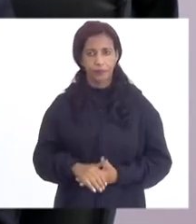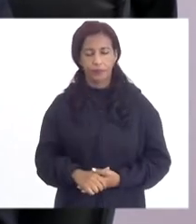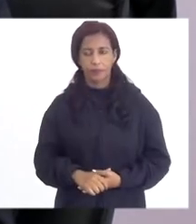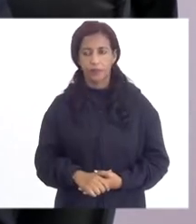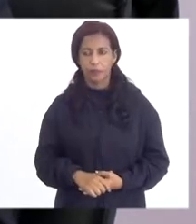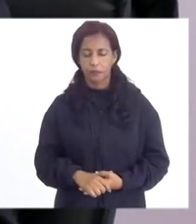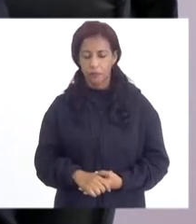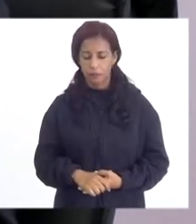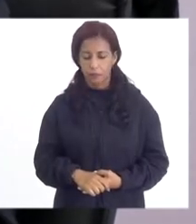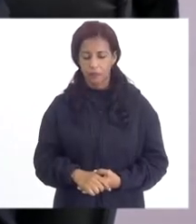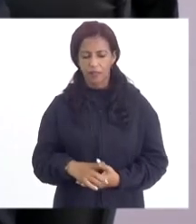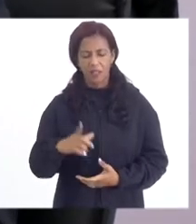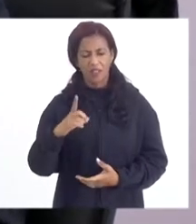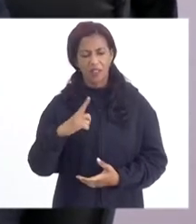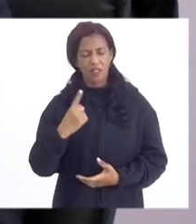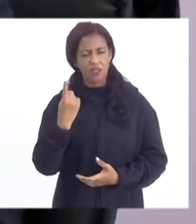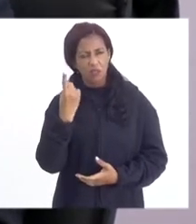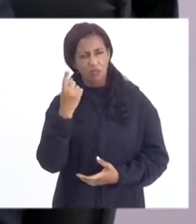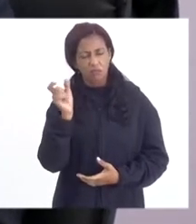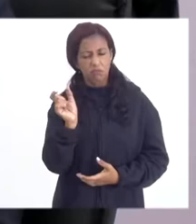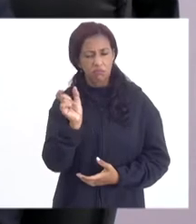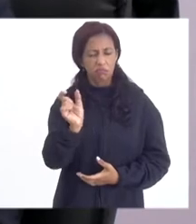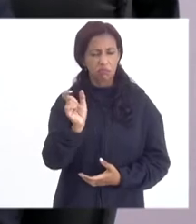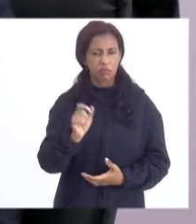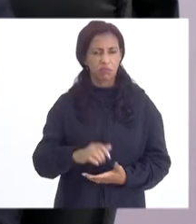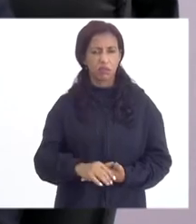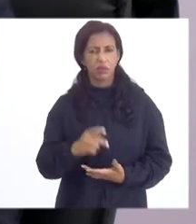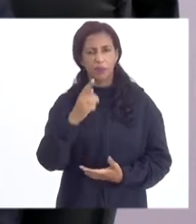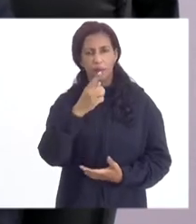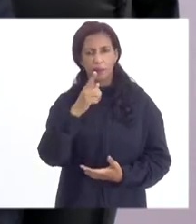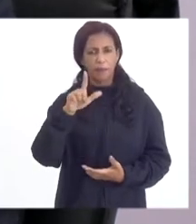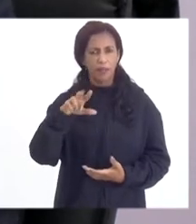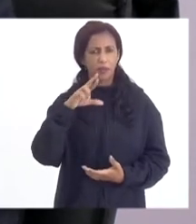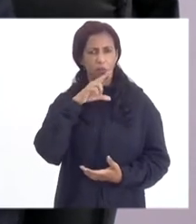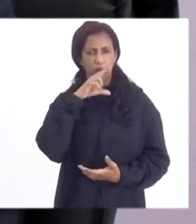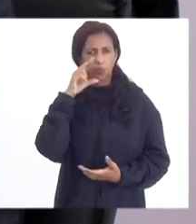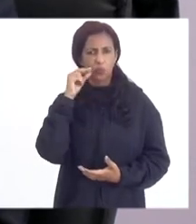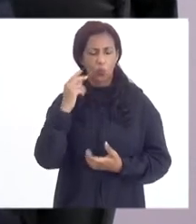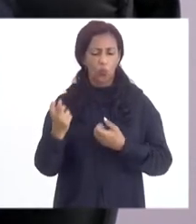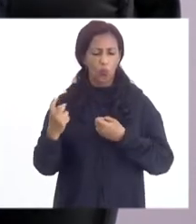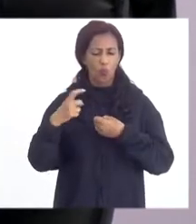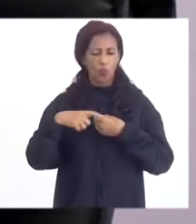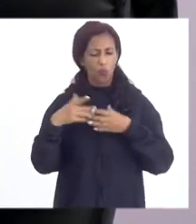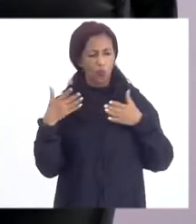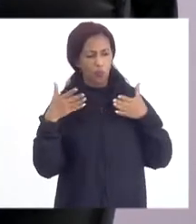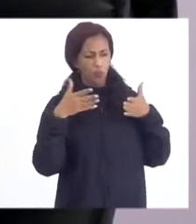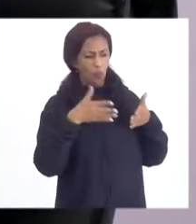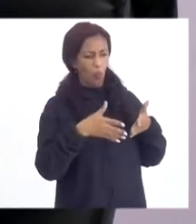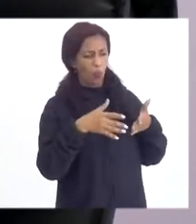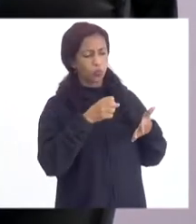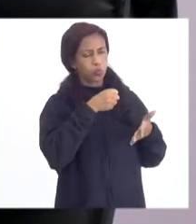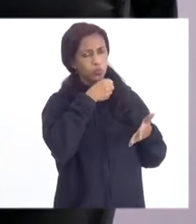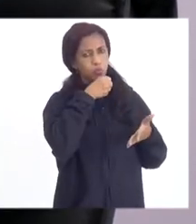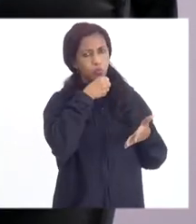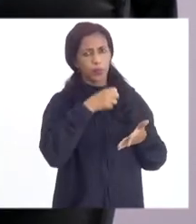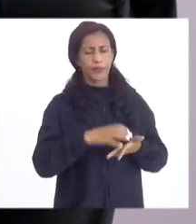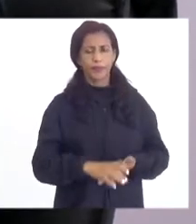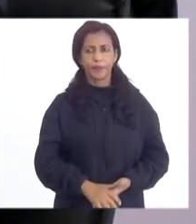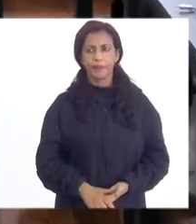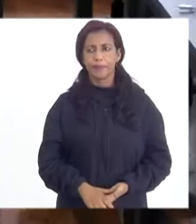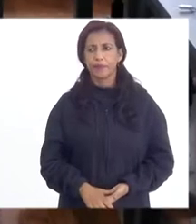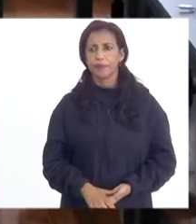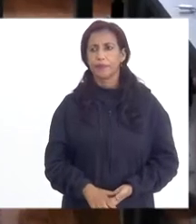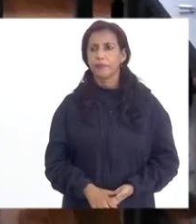É, tem só um questionamento aqui. O PL do Rosenberg voltado para os idosos. O PL do Marcelo Queiroz...